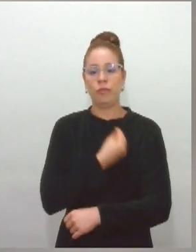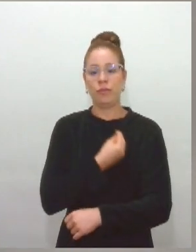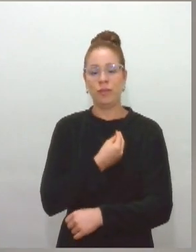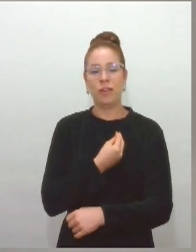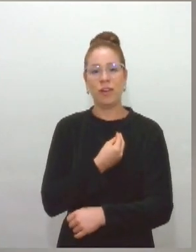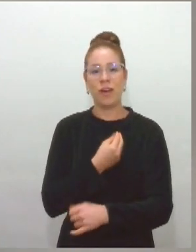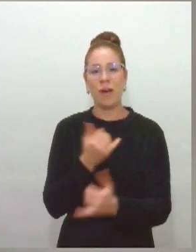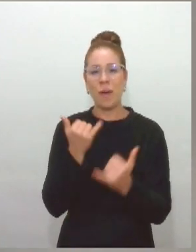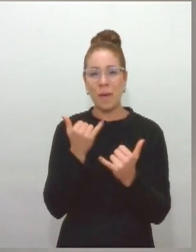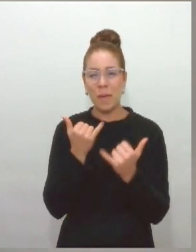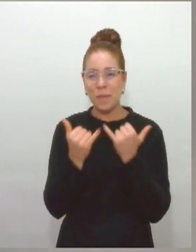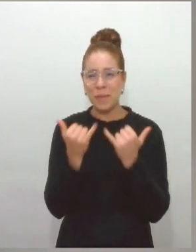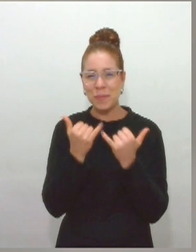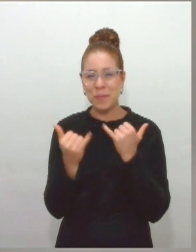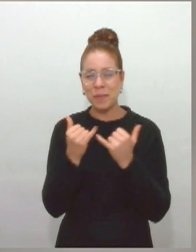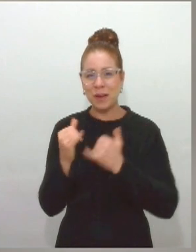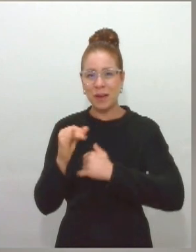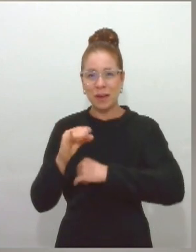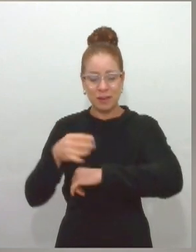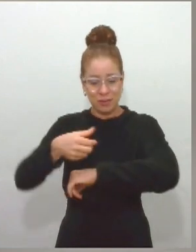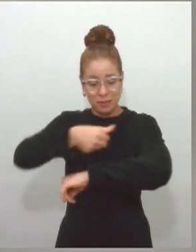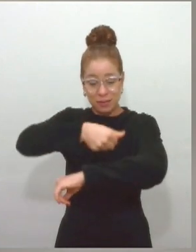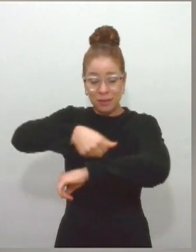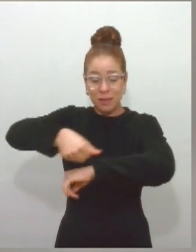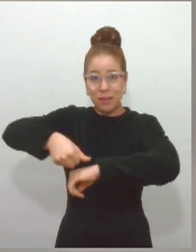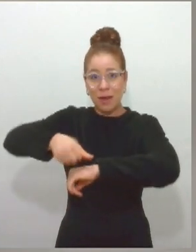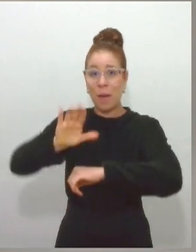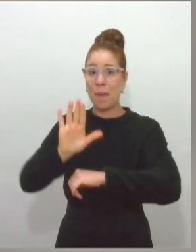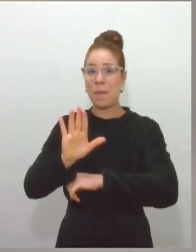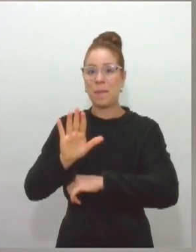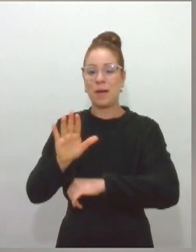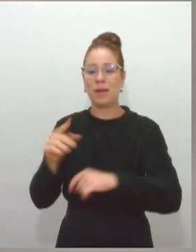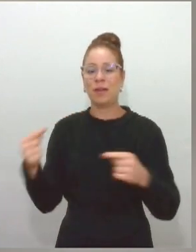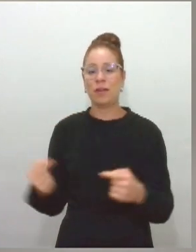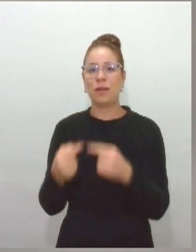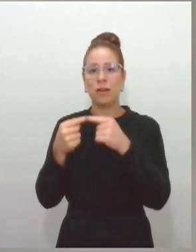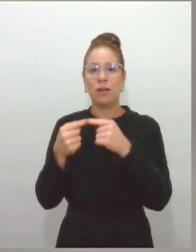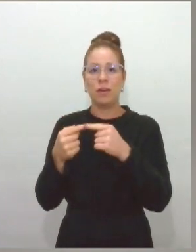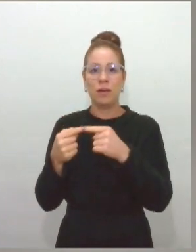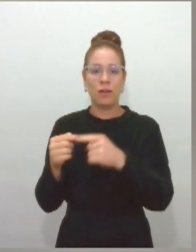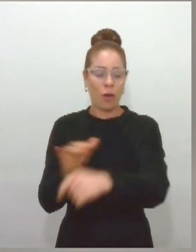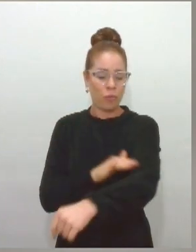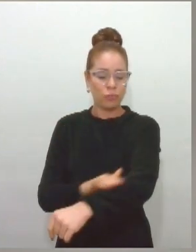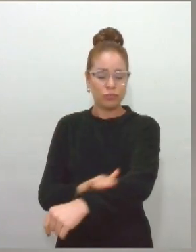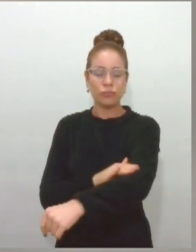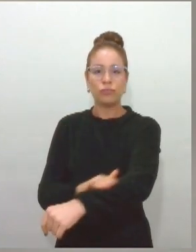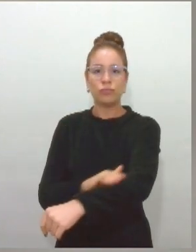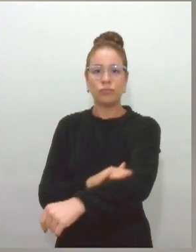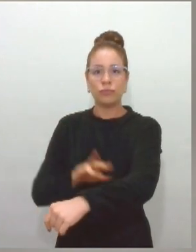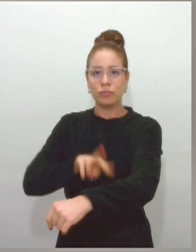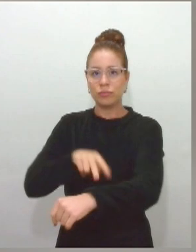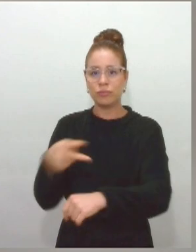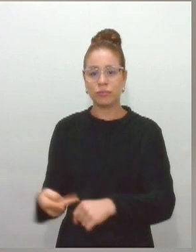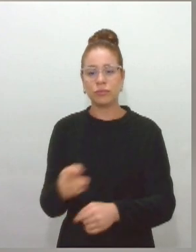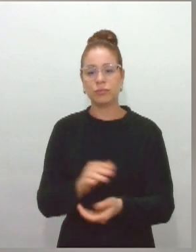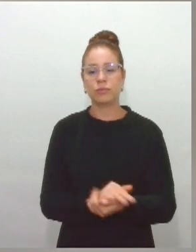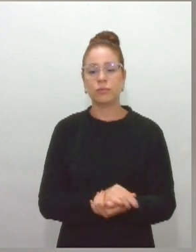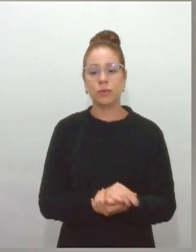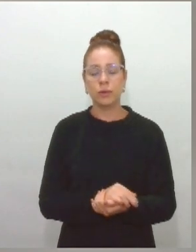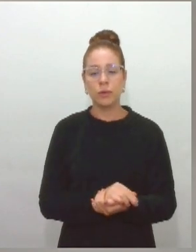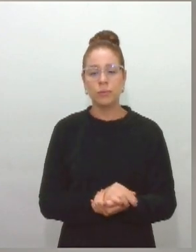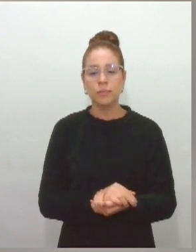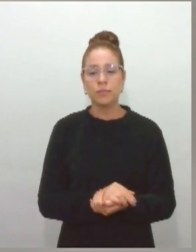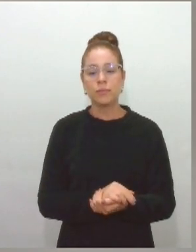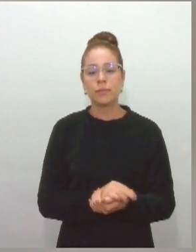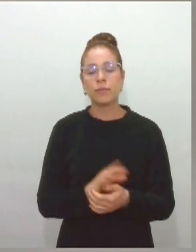de pele. Então, ele é utilizado para uma cobertura de tecido ali que está danificado, que houve uma lesão anterior.